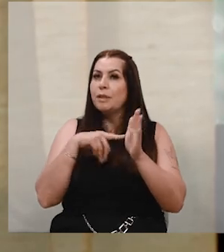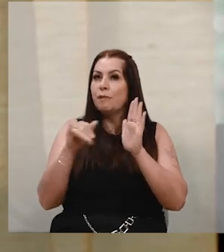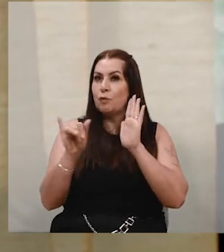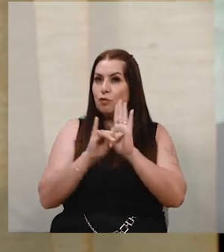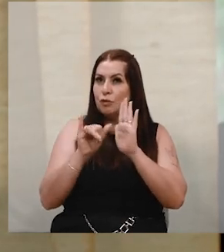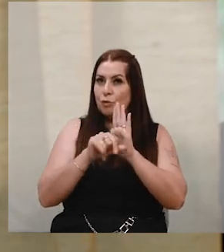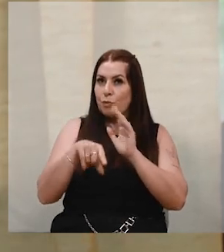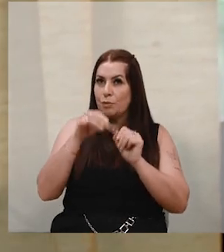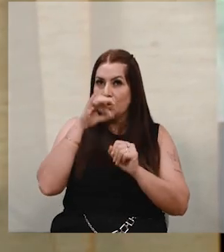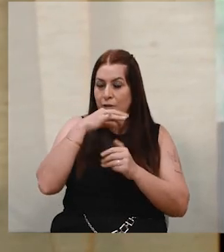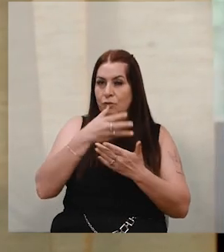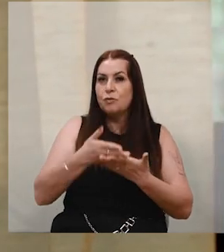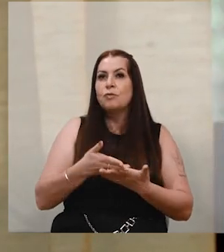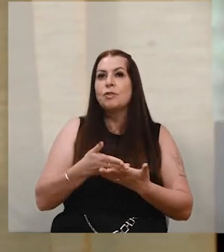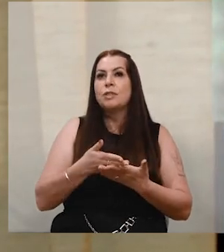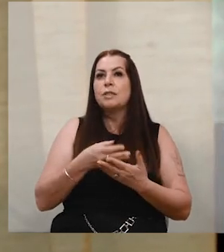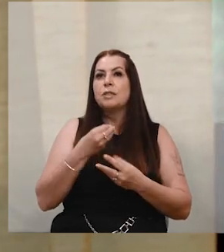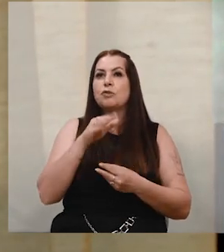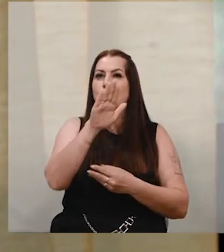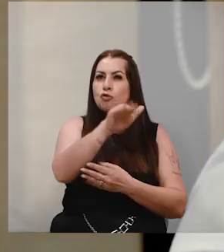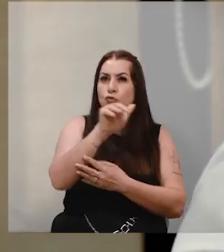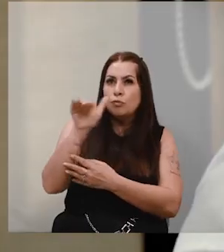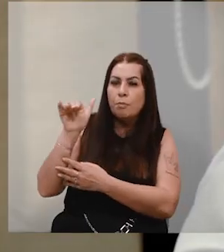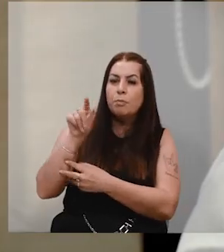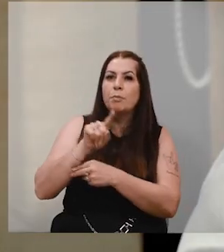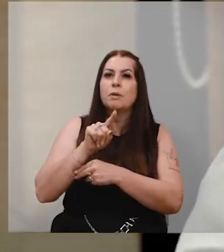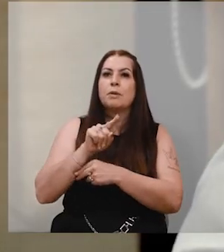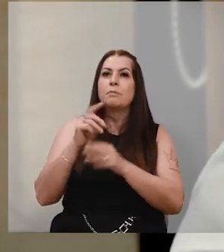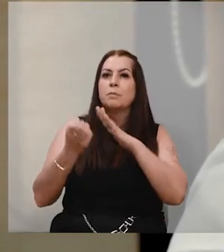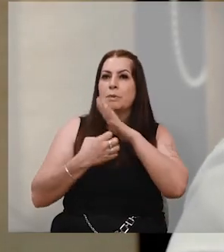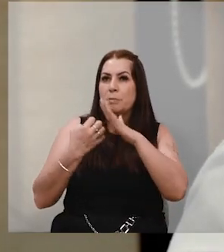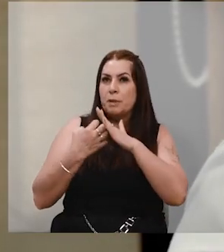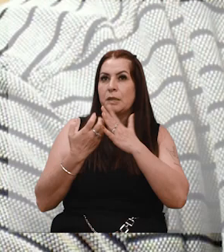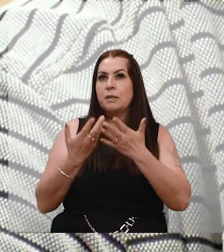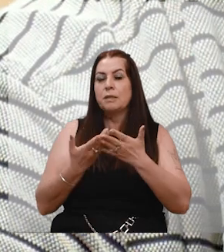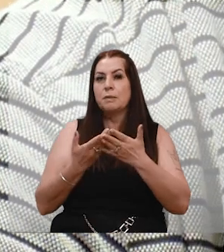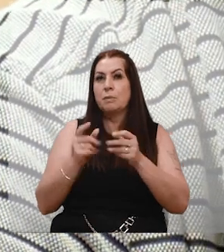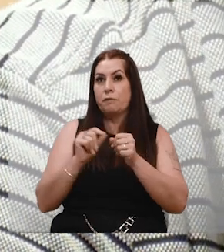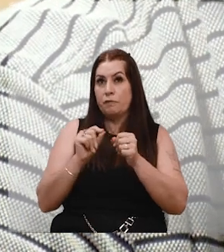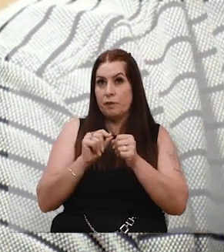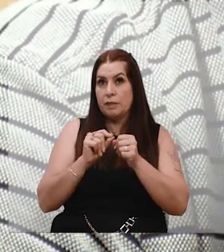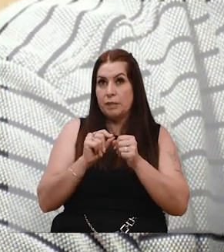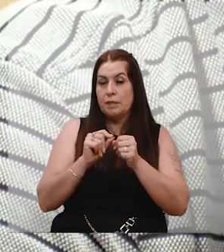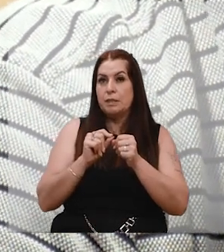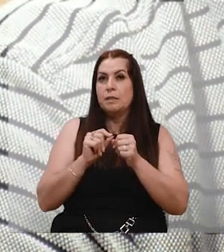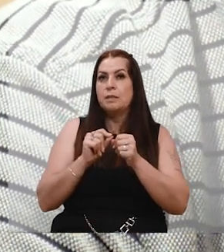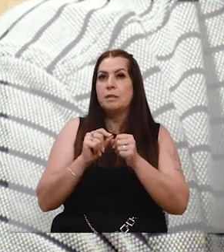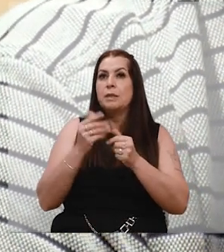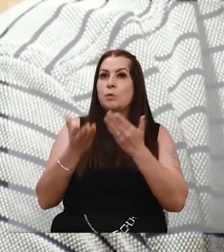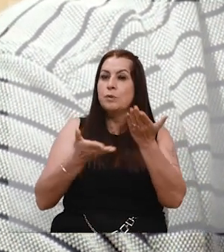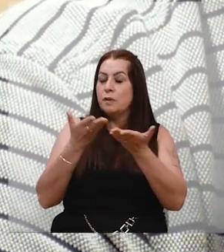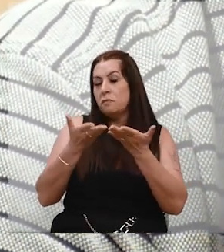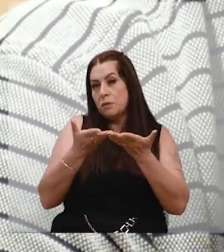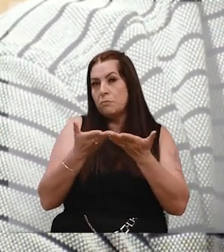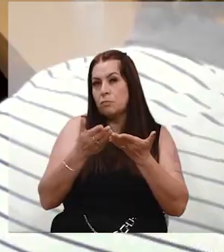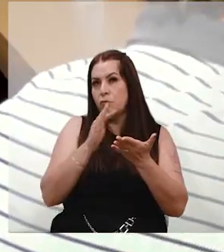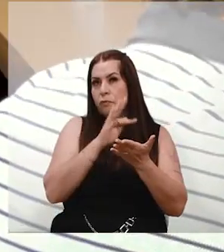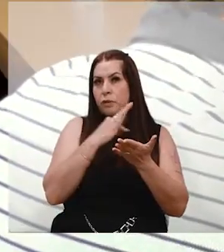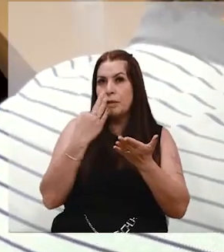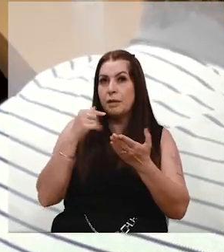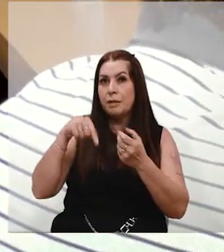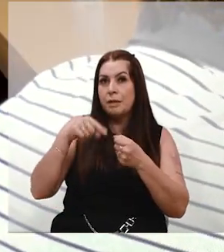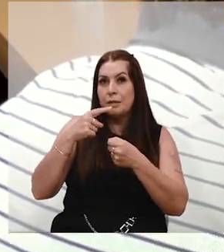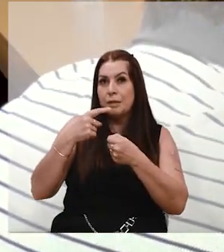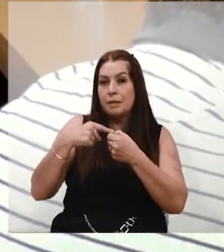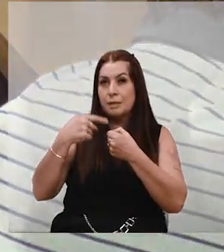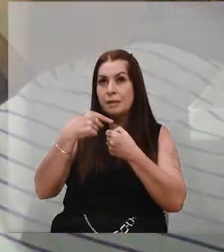um edital aqui em Caxias do Sul de convocação para as empresas para realizar o serviço de funerária